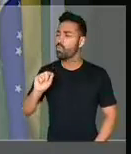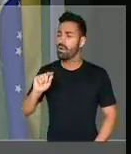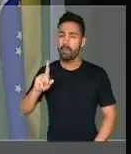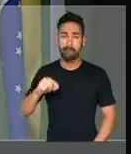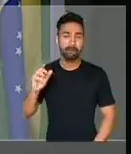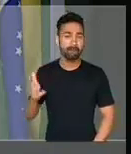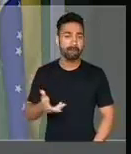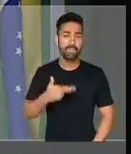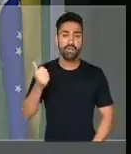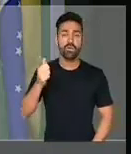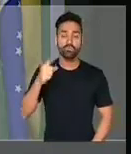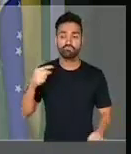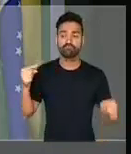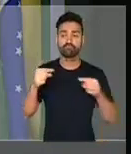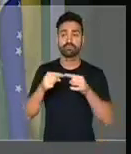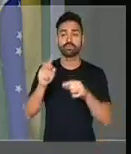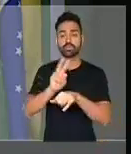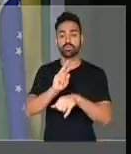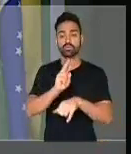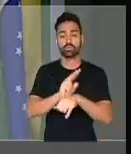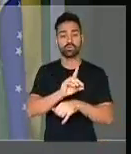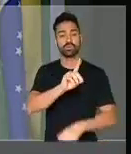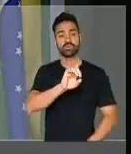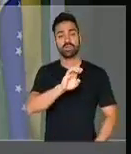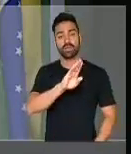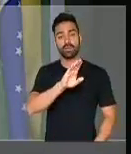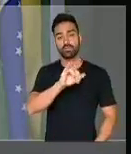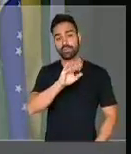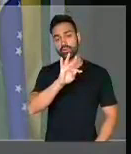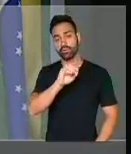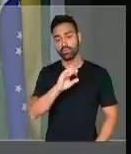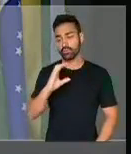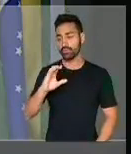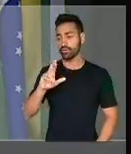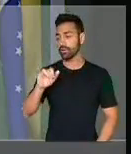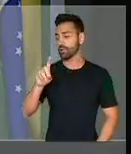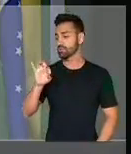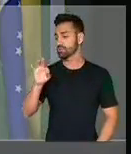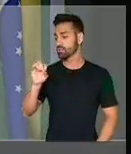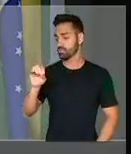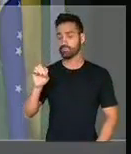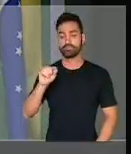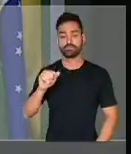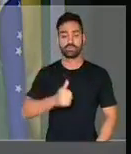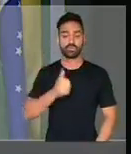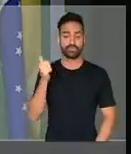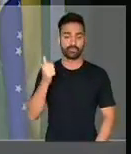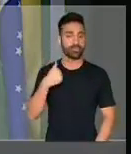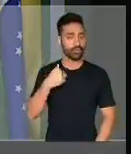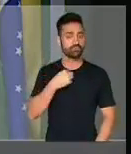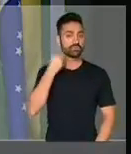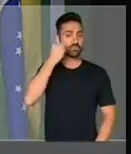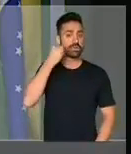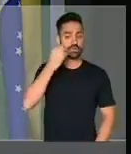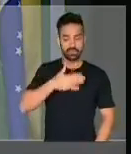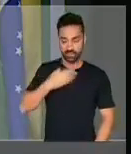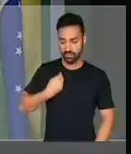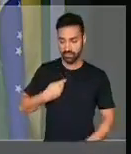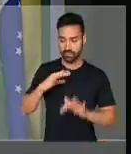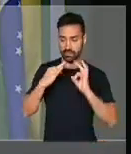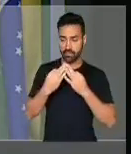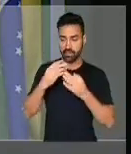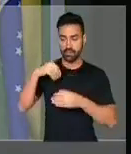que o velho no controle de débito e crédito. Eu tenho sempre essa experiência, né? Isso na